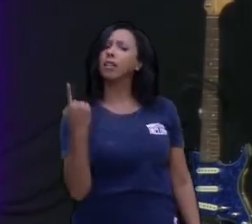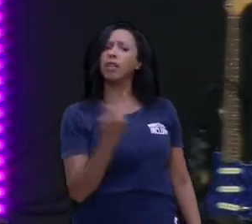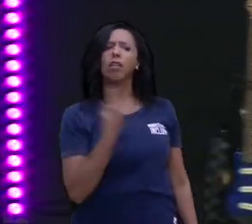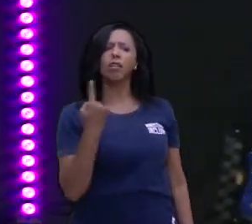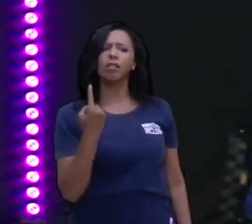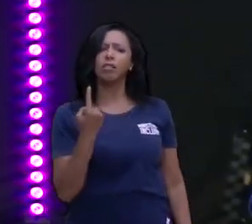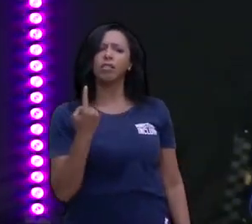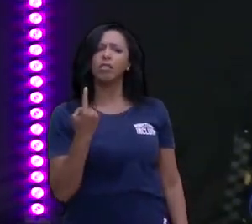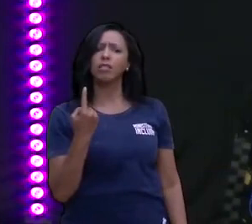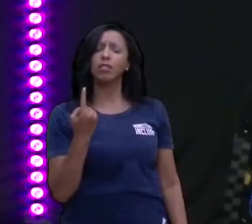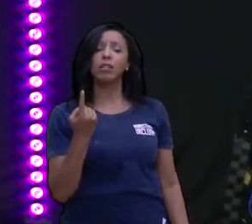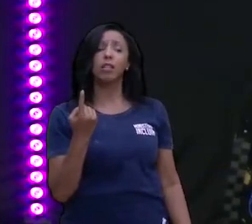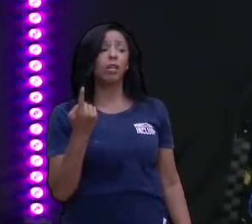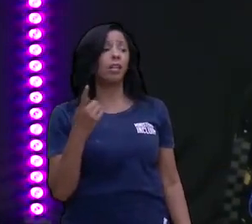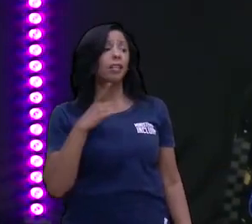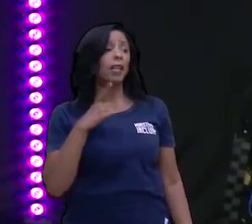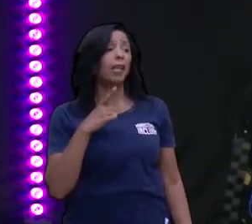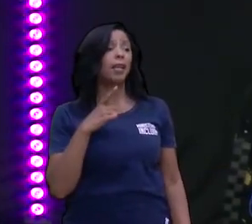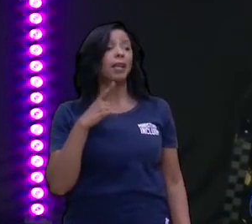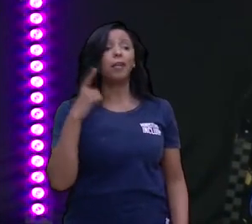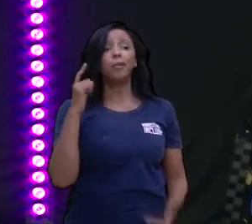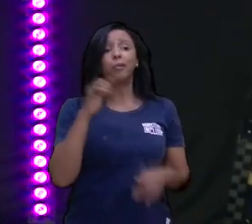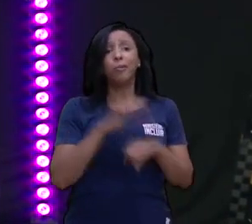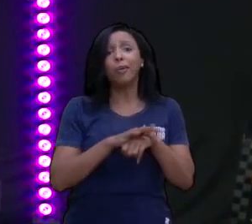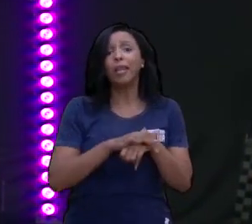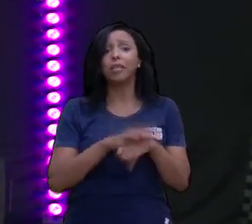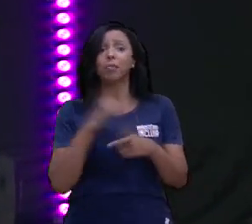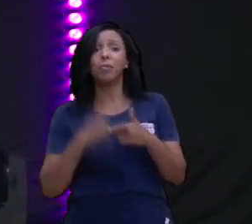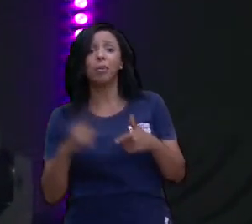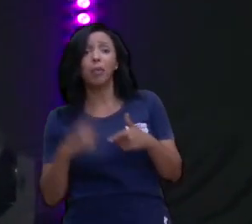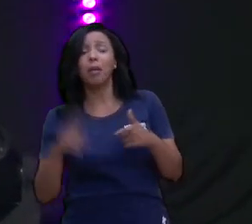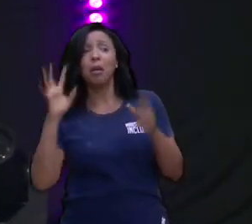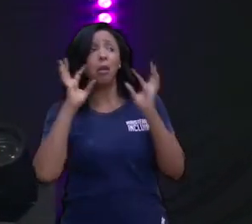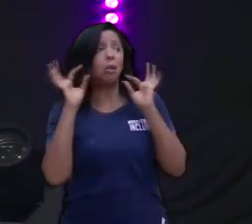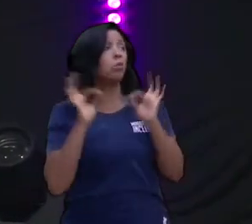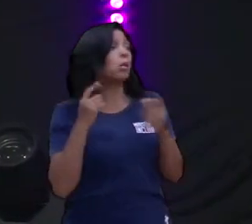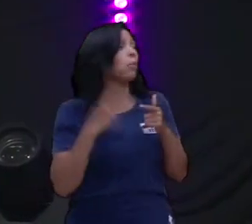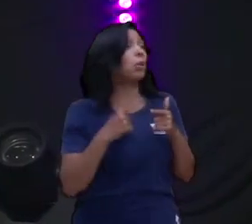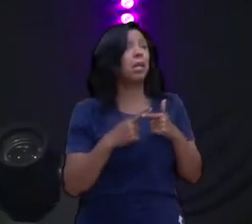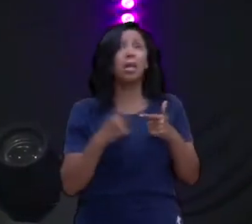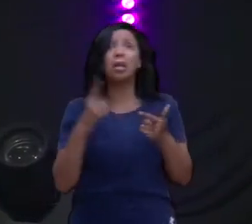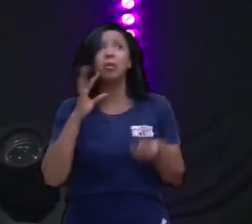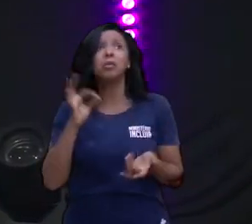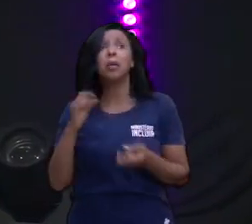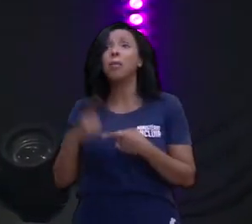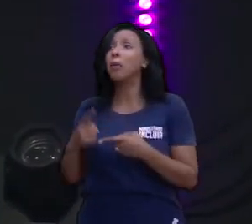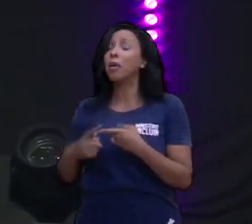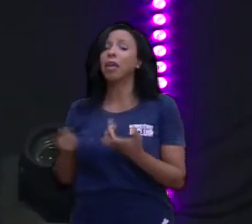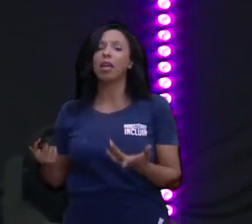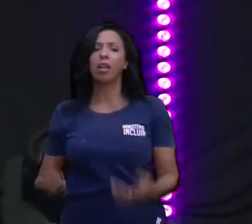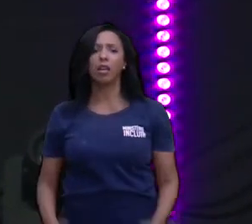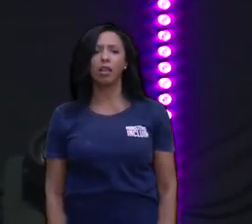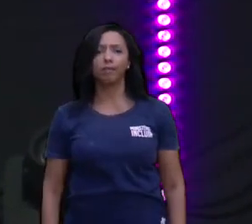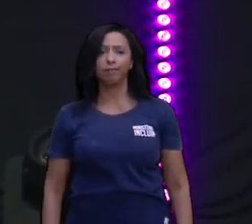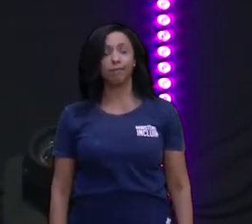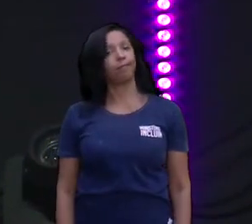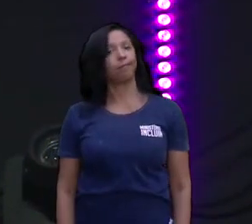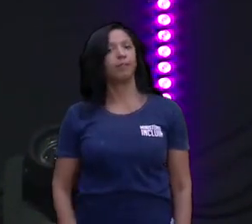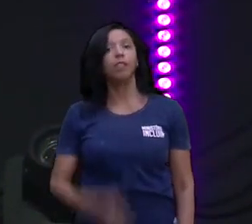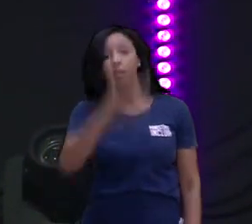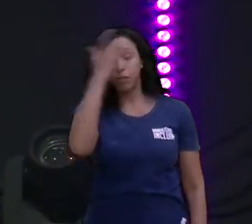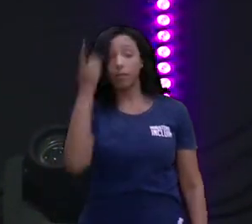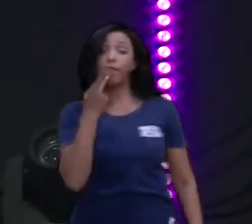fazer um bem bem bem bem terminar o bem a pessoa sou da Igreja aprontou falou isso não